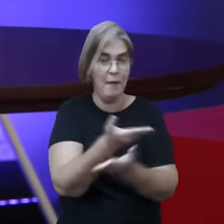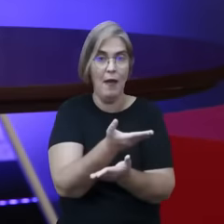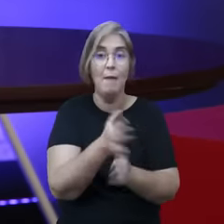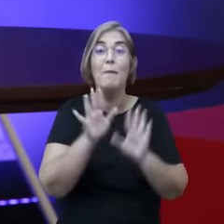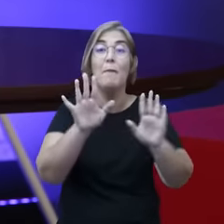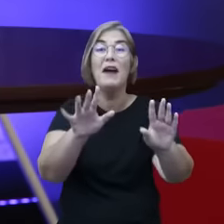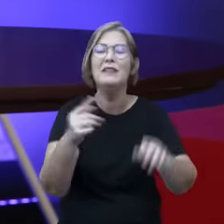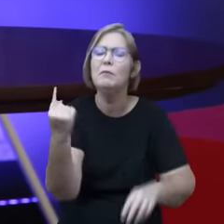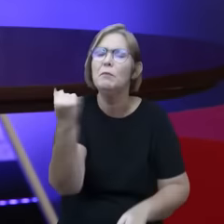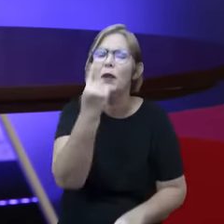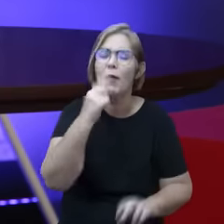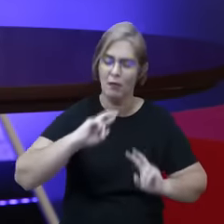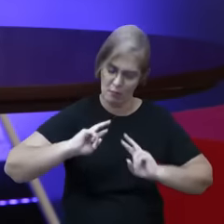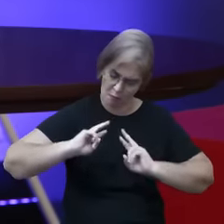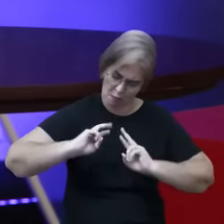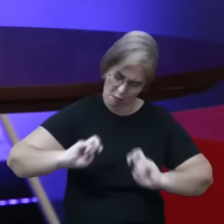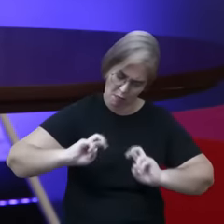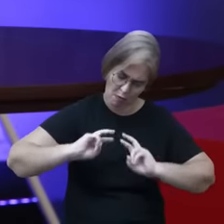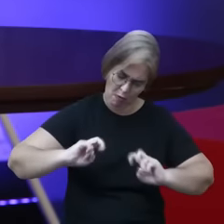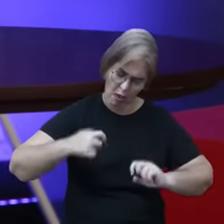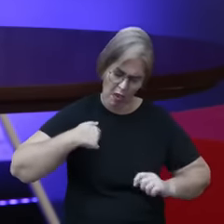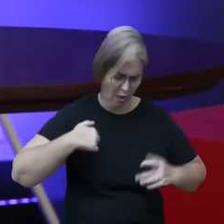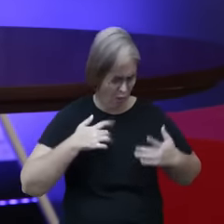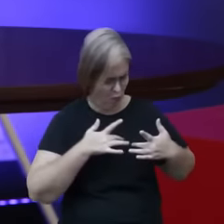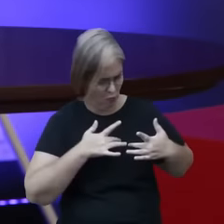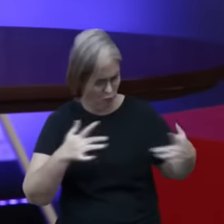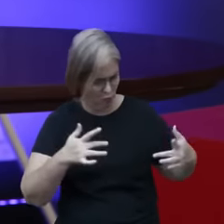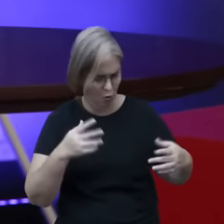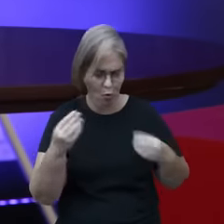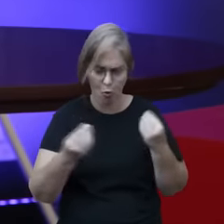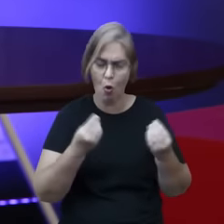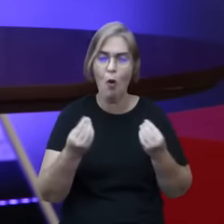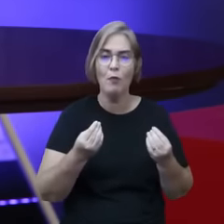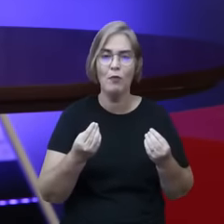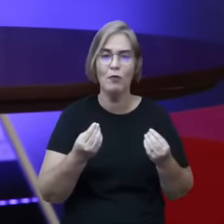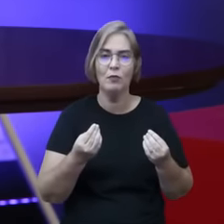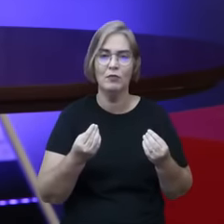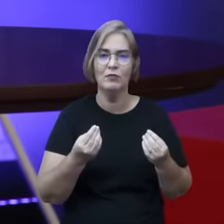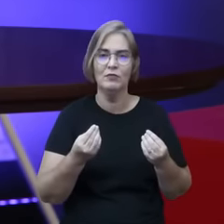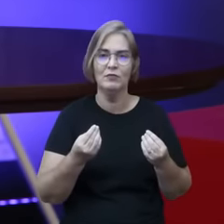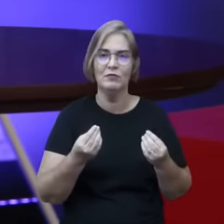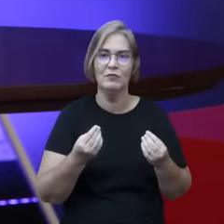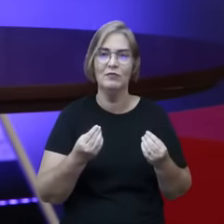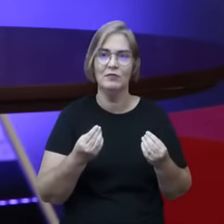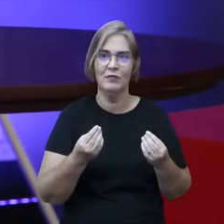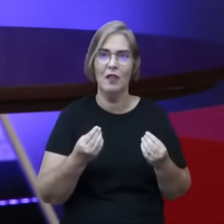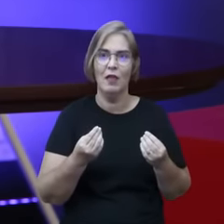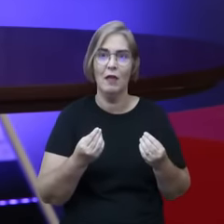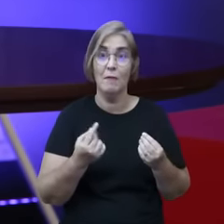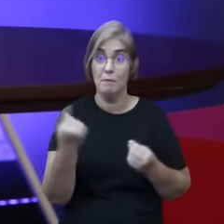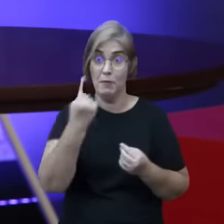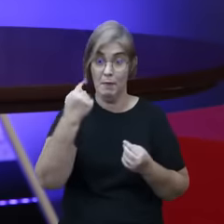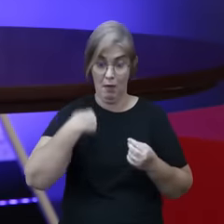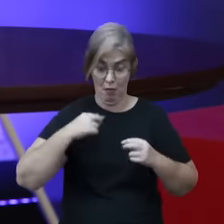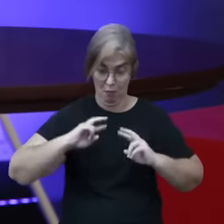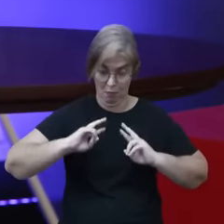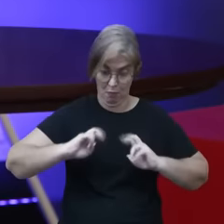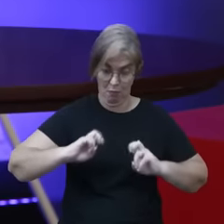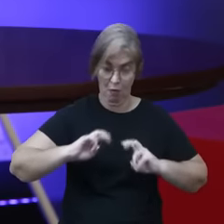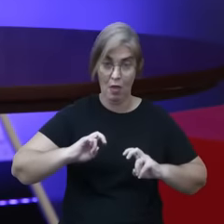da minha humanidade passa pelo reconhecimento da humanidade do outro. né? E